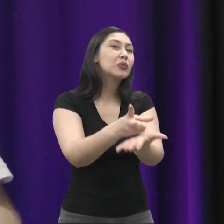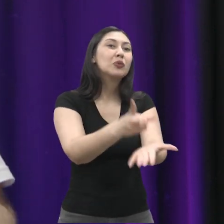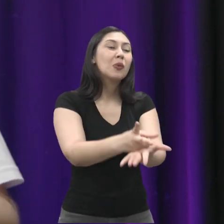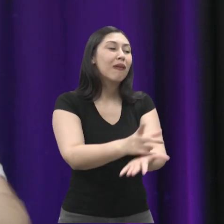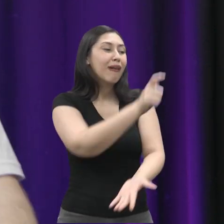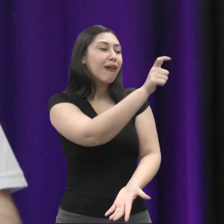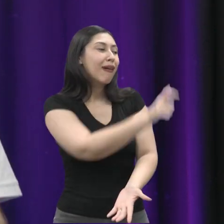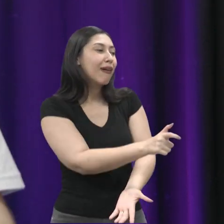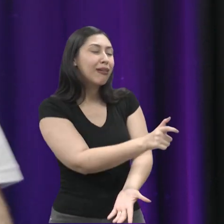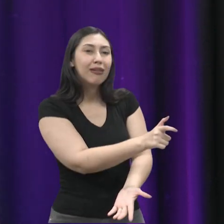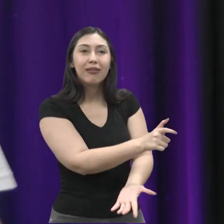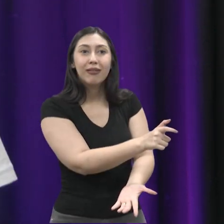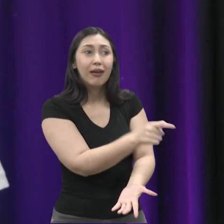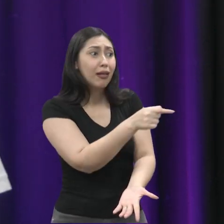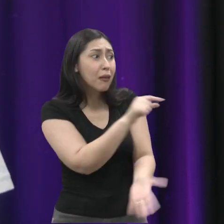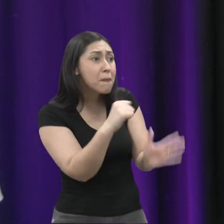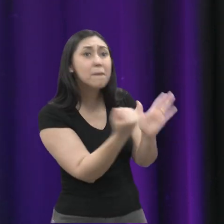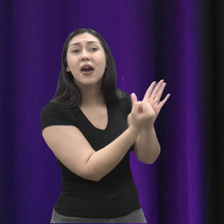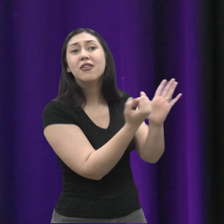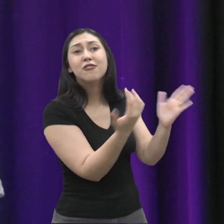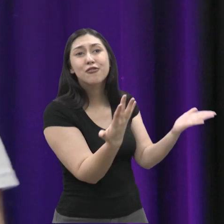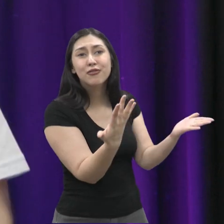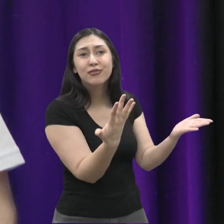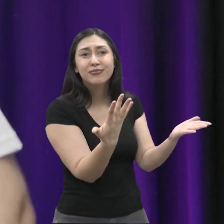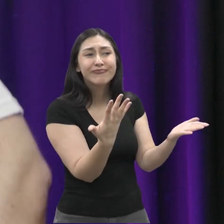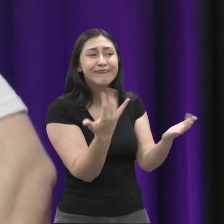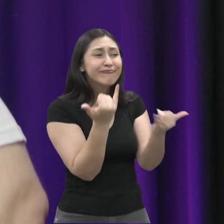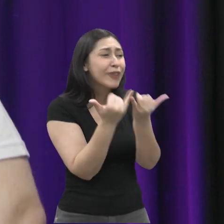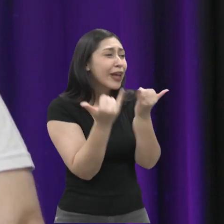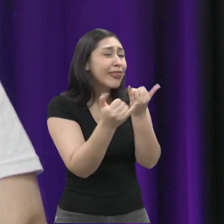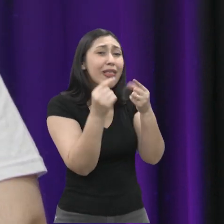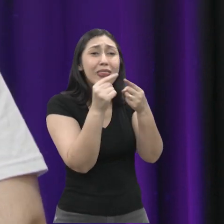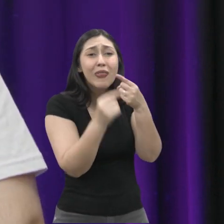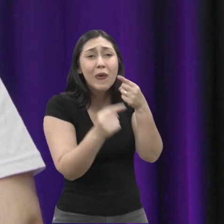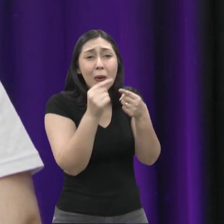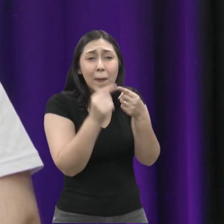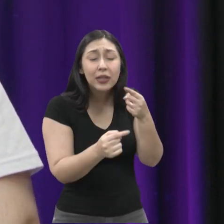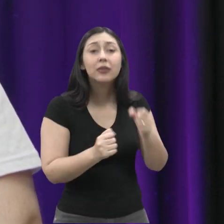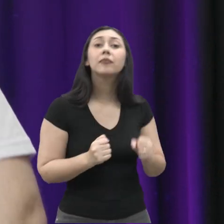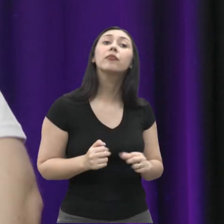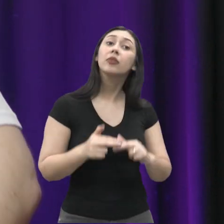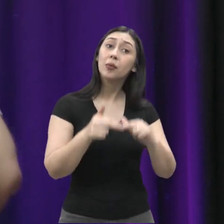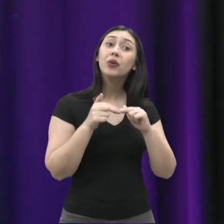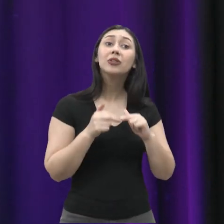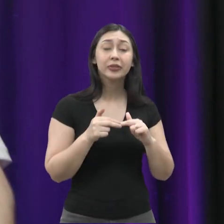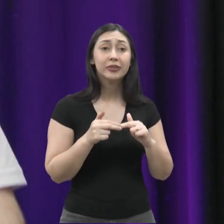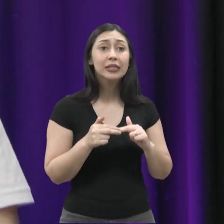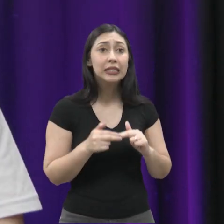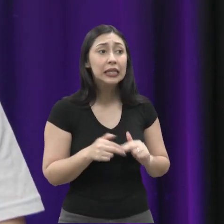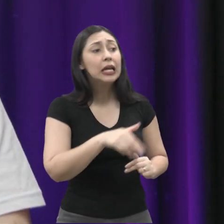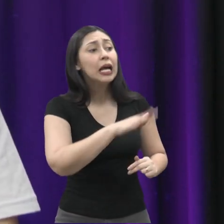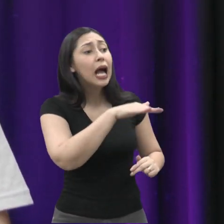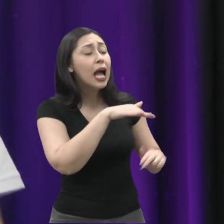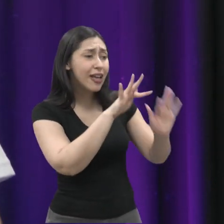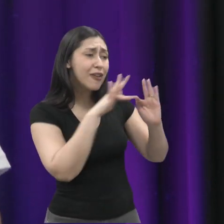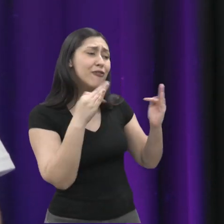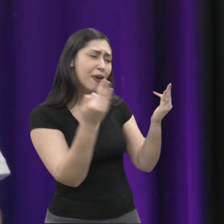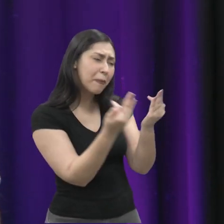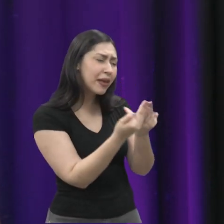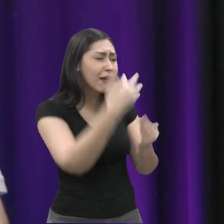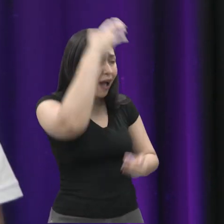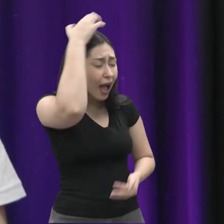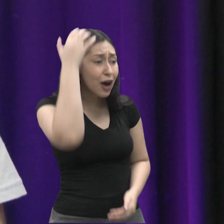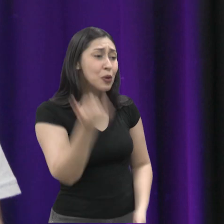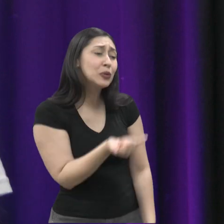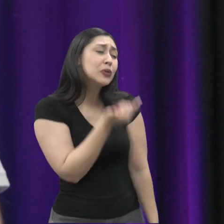Sim. Isso tira a nossa legitimidade. Então, pediram até desculpas ao imperador, à família real. Olha,